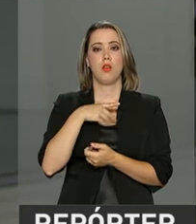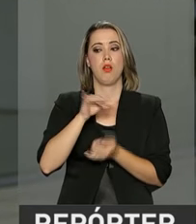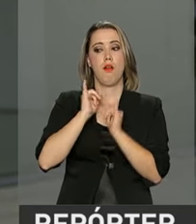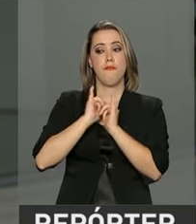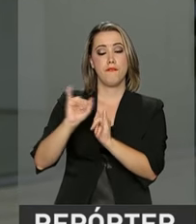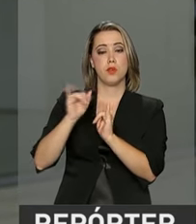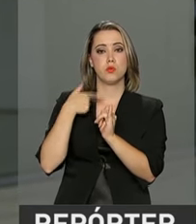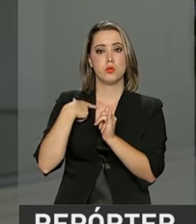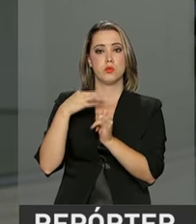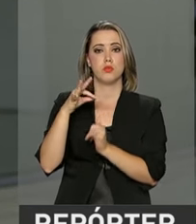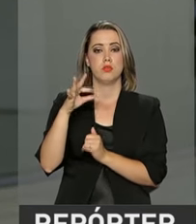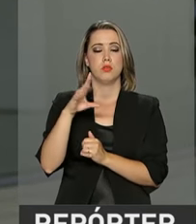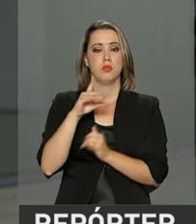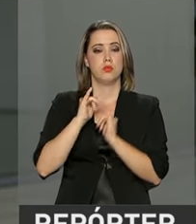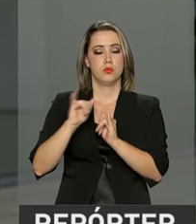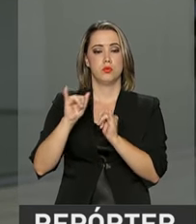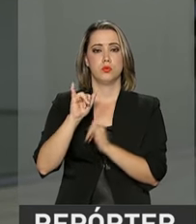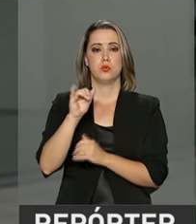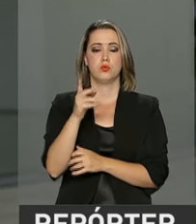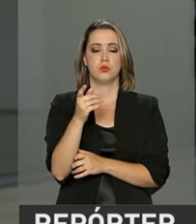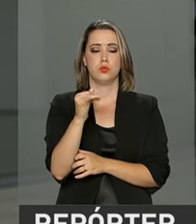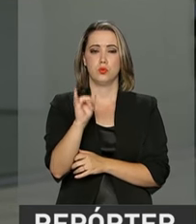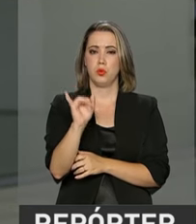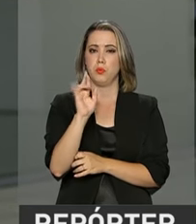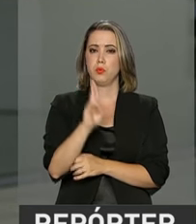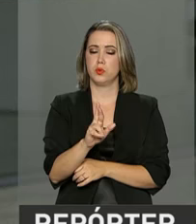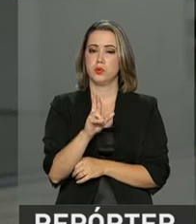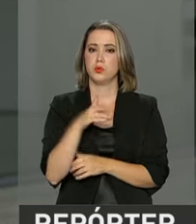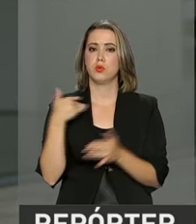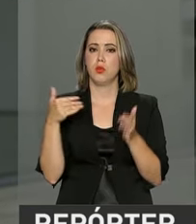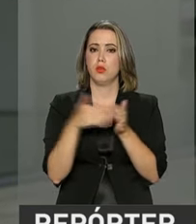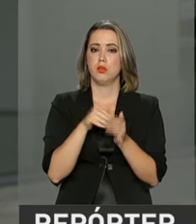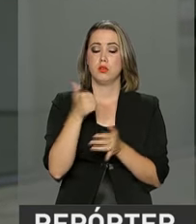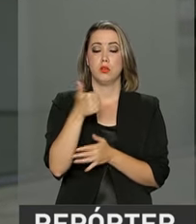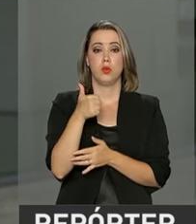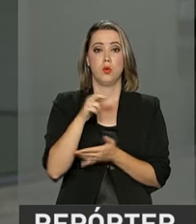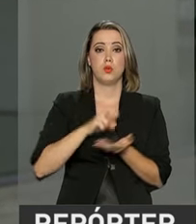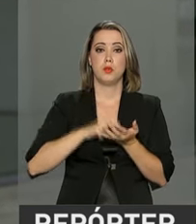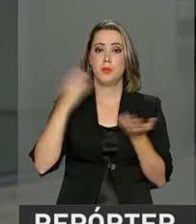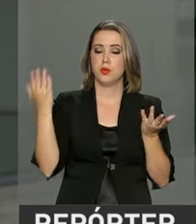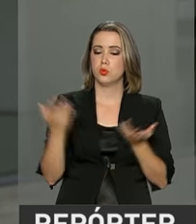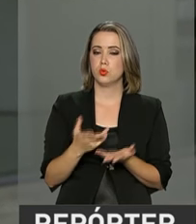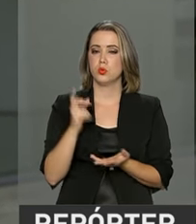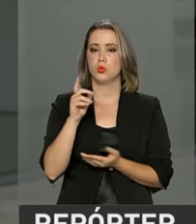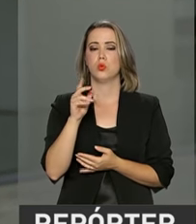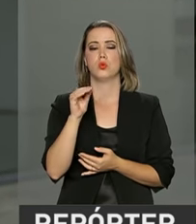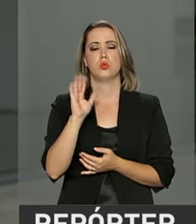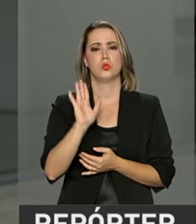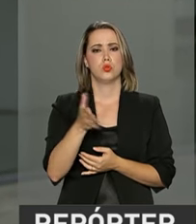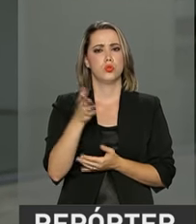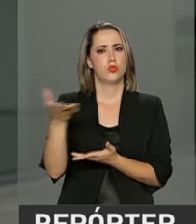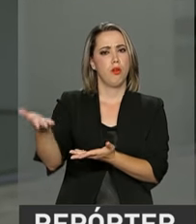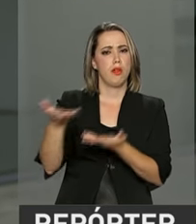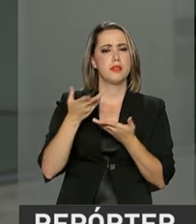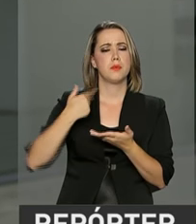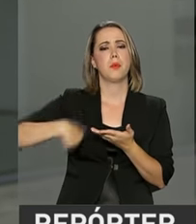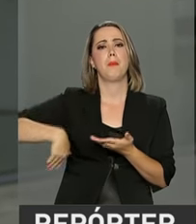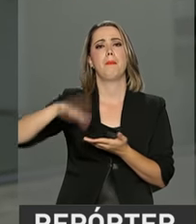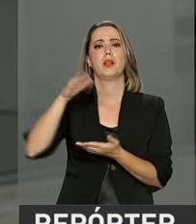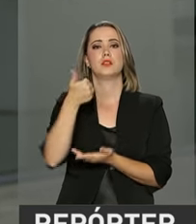entrega das declarações do imposto de renda bom até as 11 horas da manhã de hoje a receita federal havia recebido